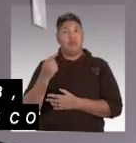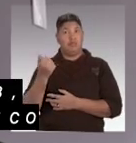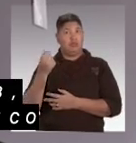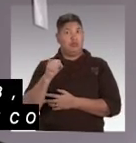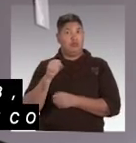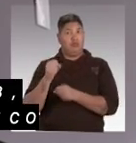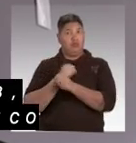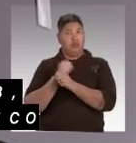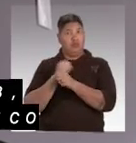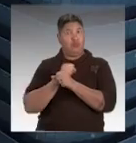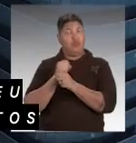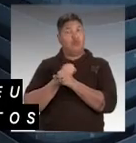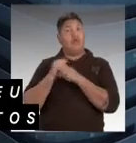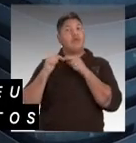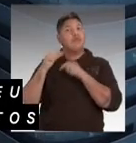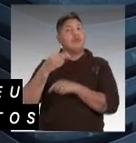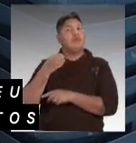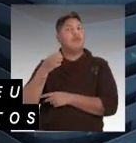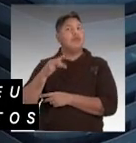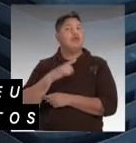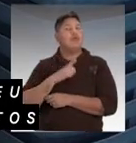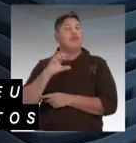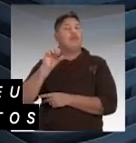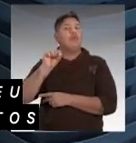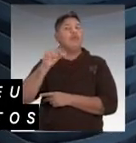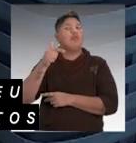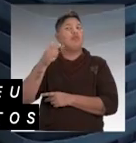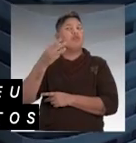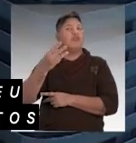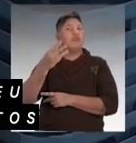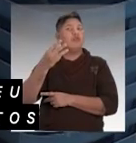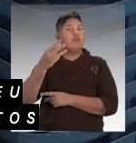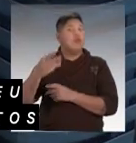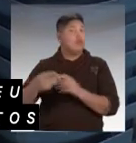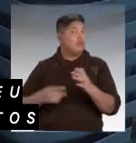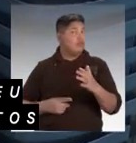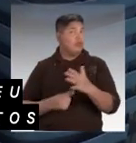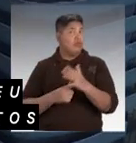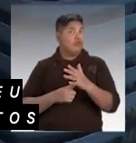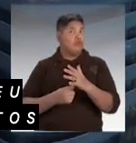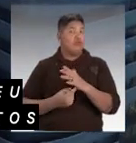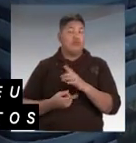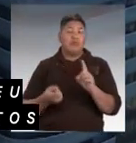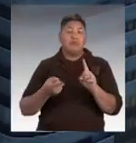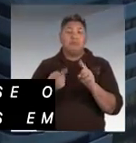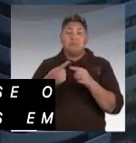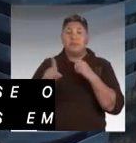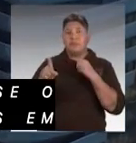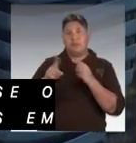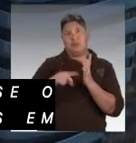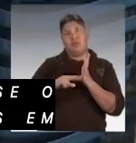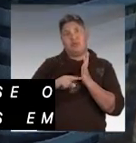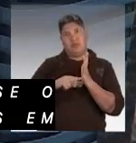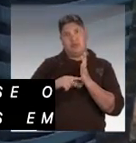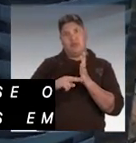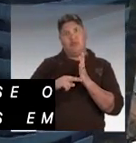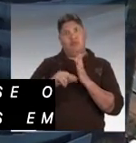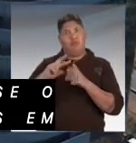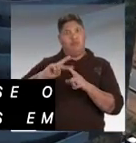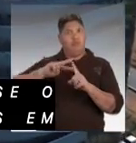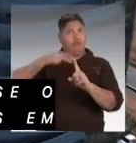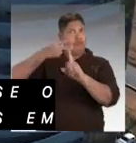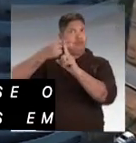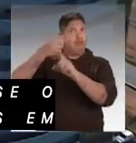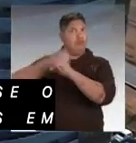o Ministério Público do Trabalho recebeu 823 denúncias de atos antissindicais, quase o dobro